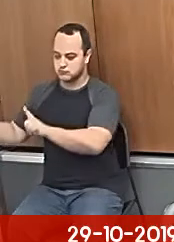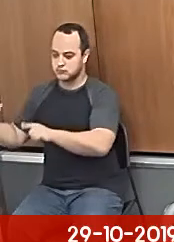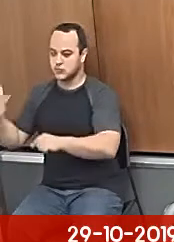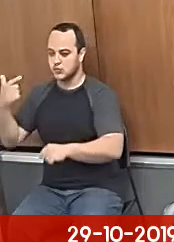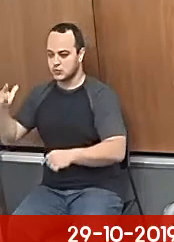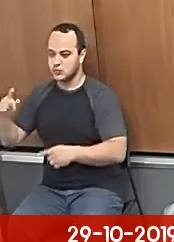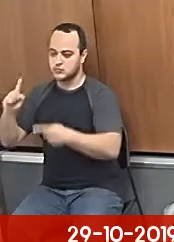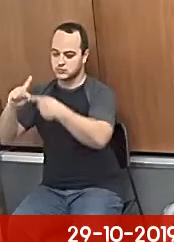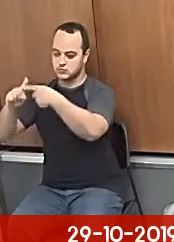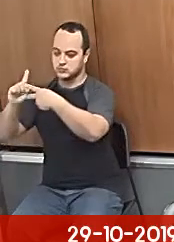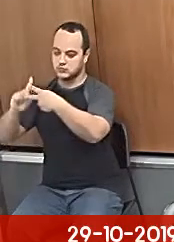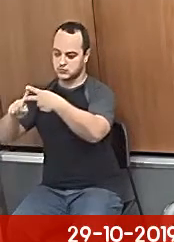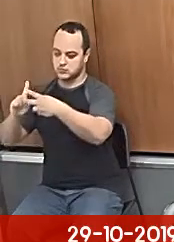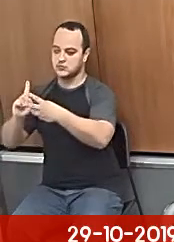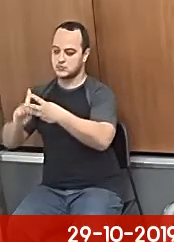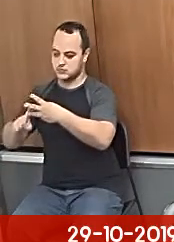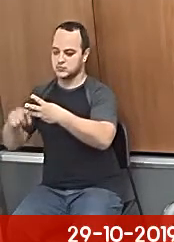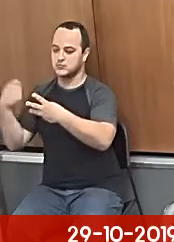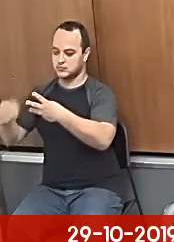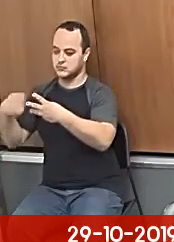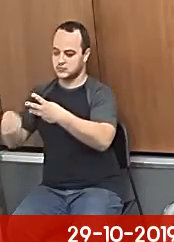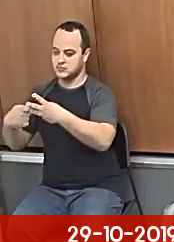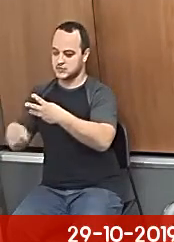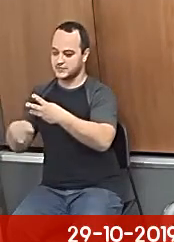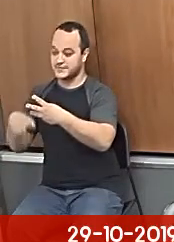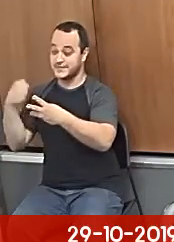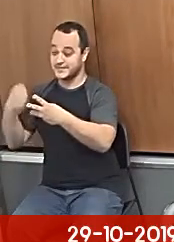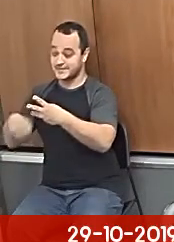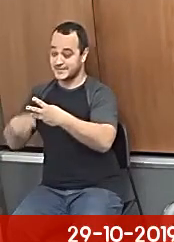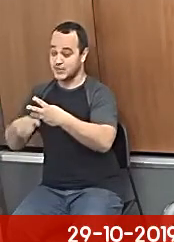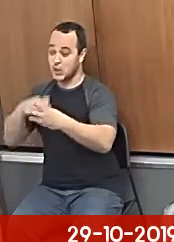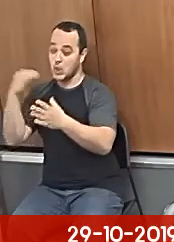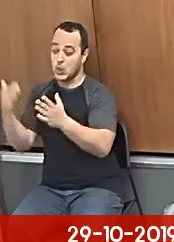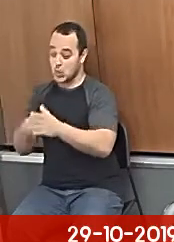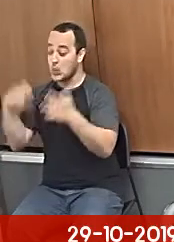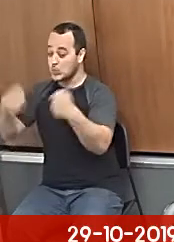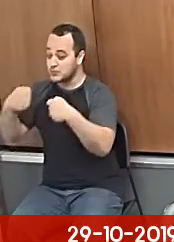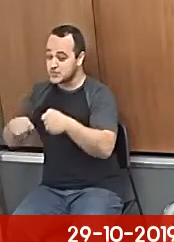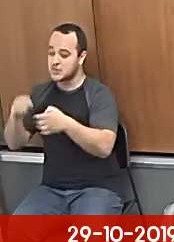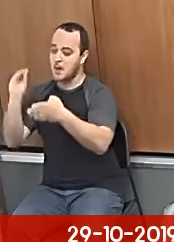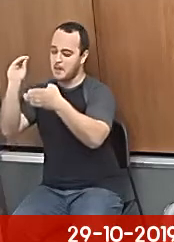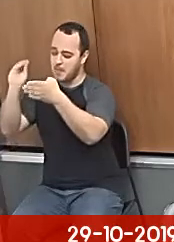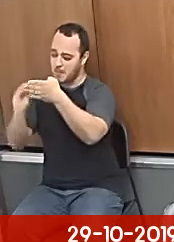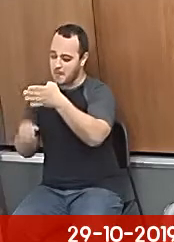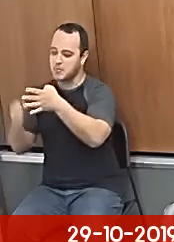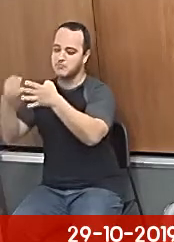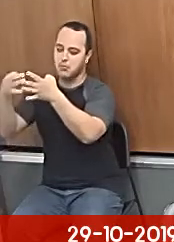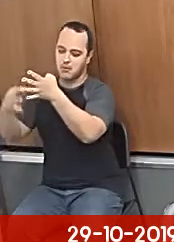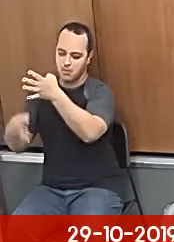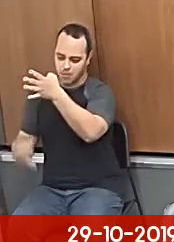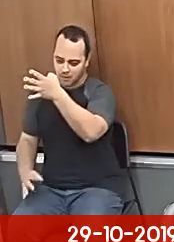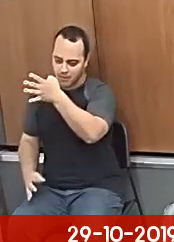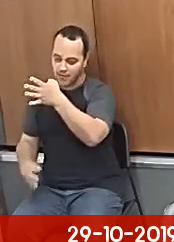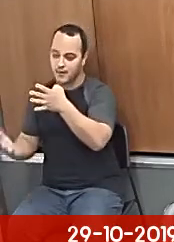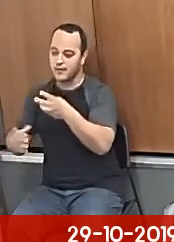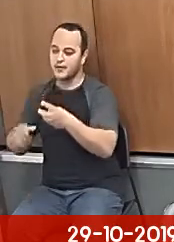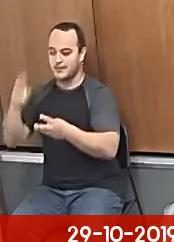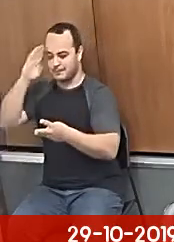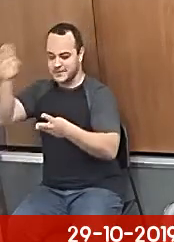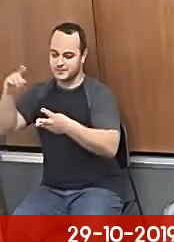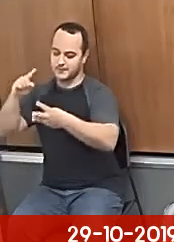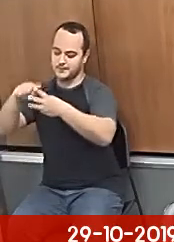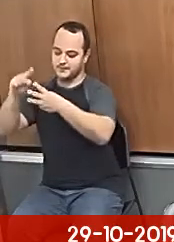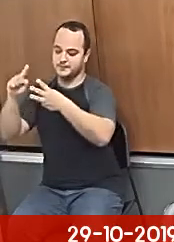ali. Se eu listasse esse slide aí, ia dar maior que a apresentação, porque o precisar é subjetivo. Hoje, eu